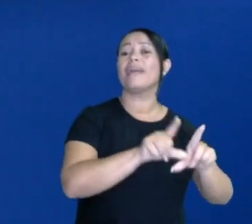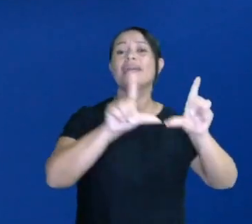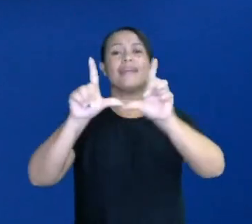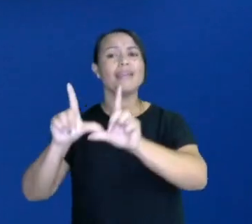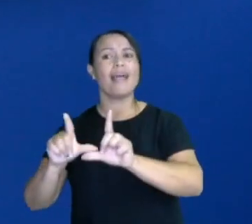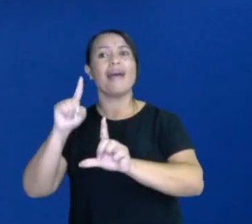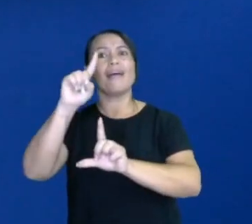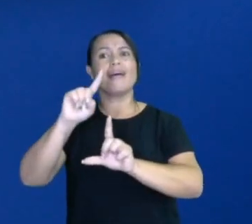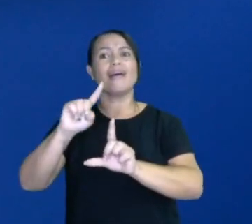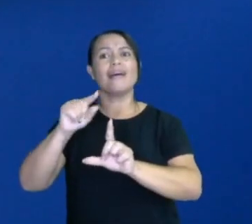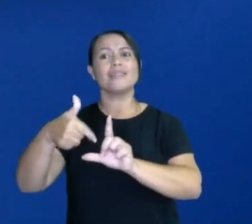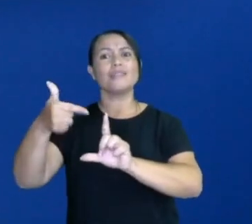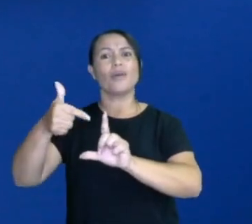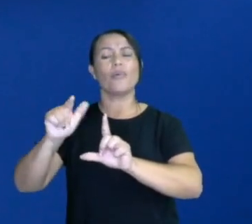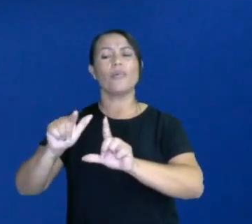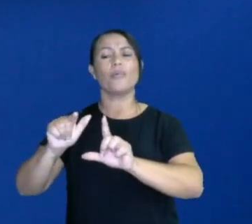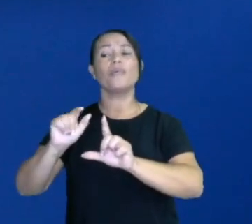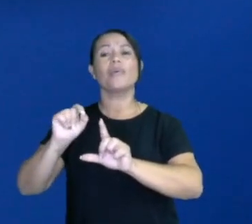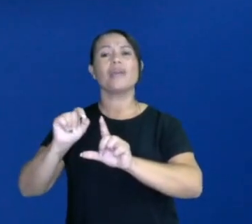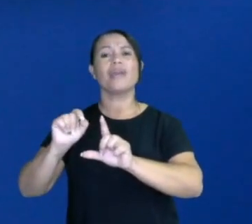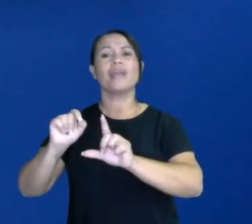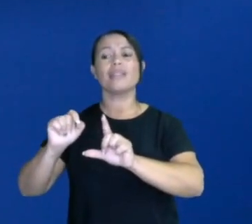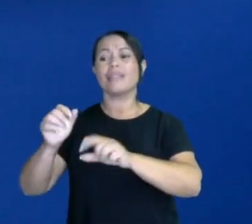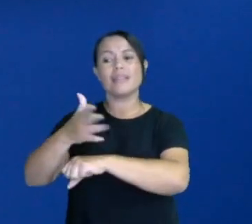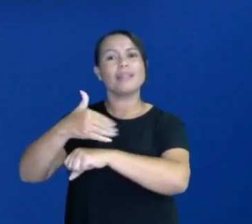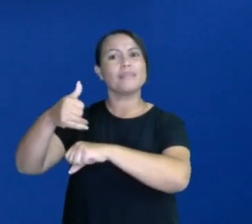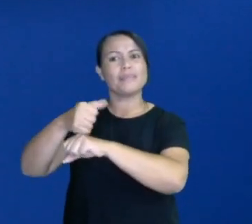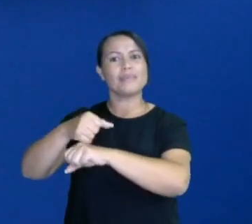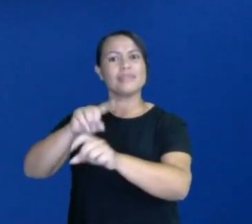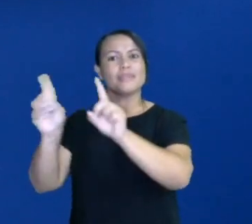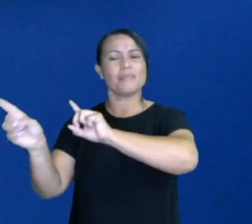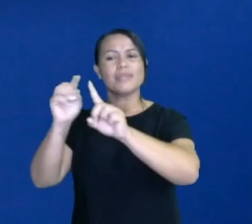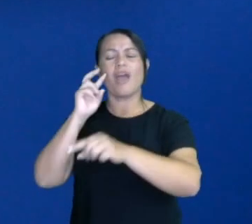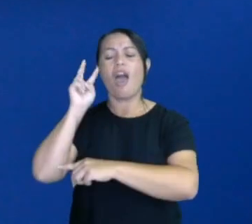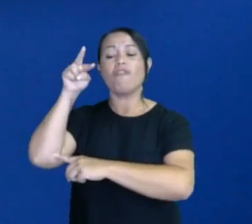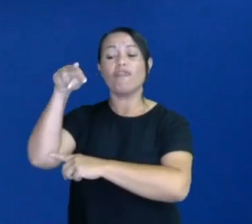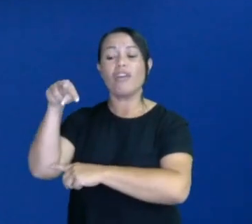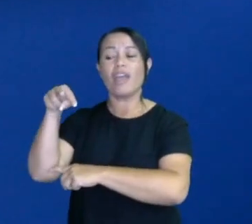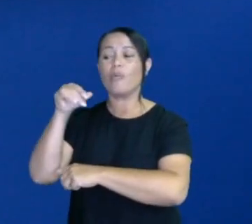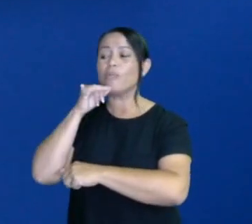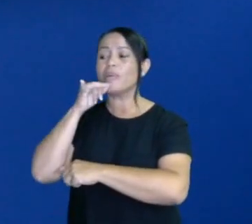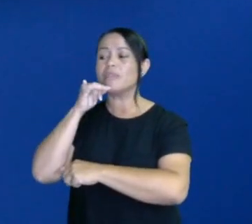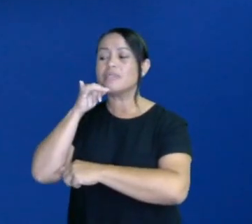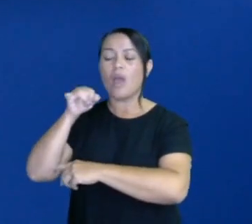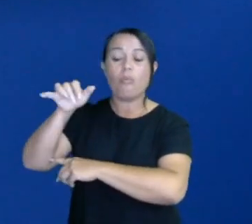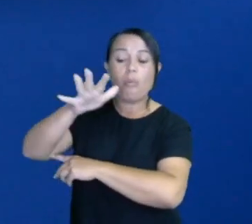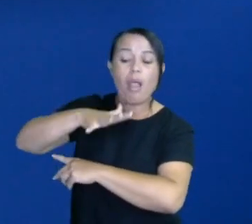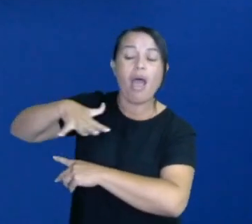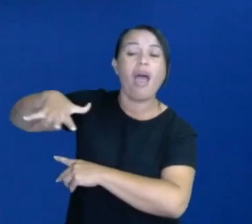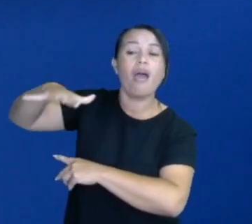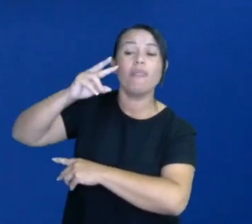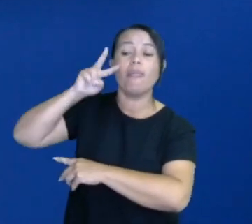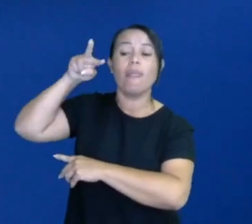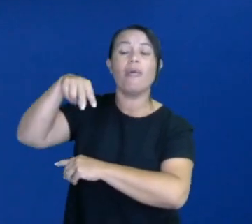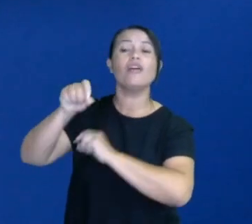da Praça da Matriz. Então, a gente consegue ter essa visão de cima, né? Na vertical, na horizontal. Então, as imagens elas são